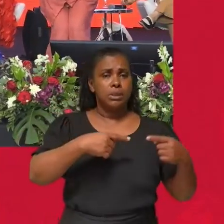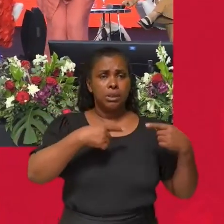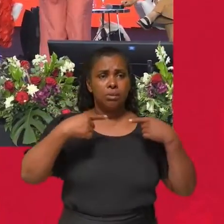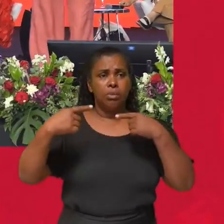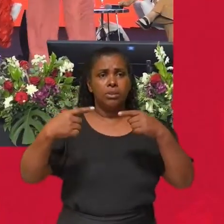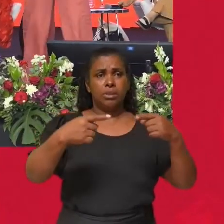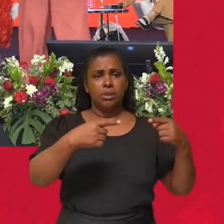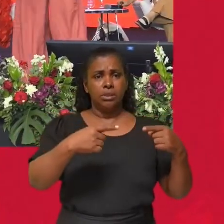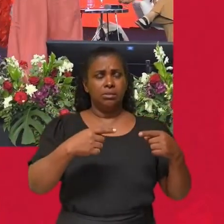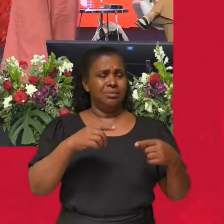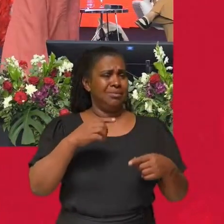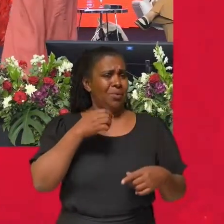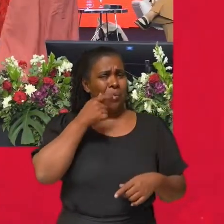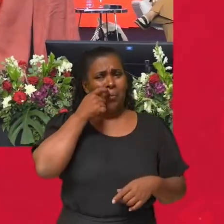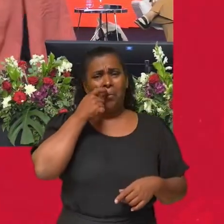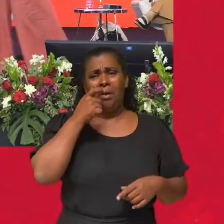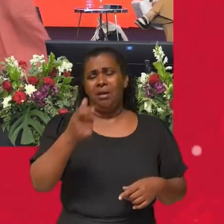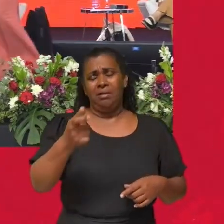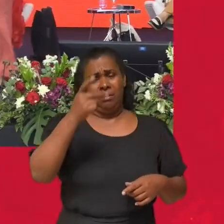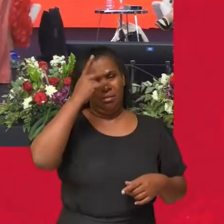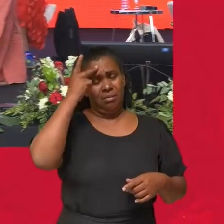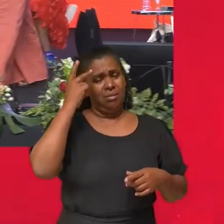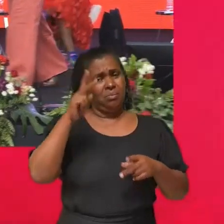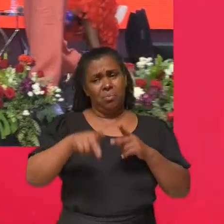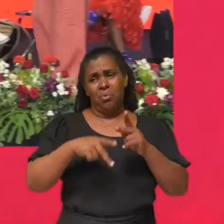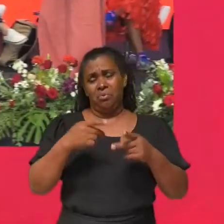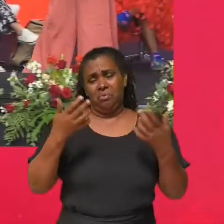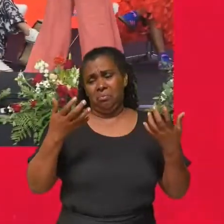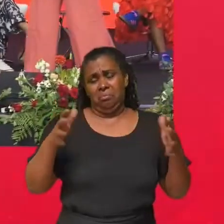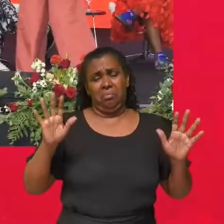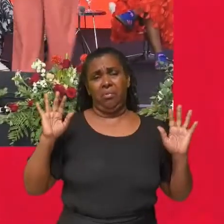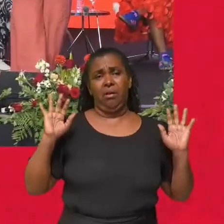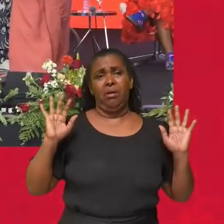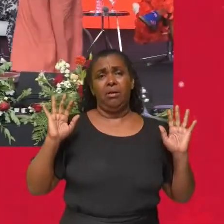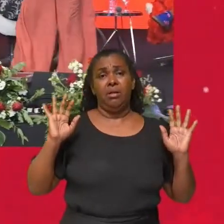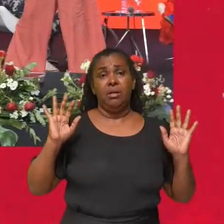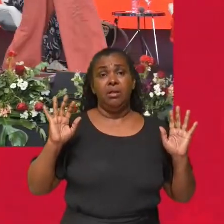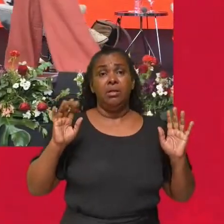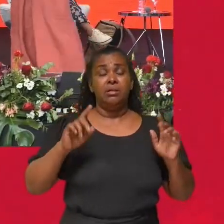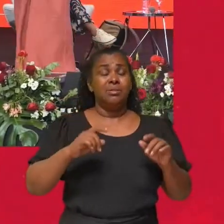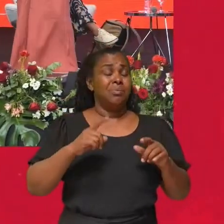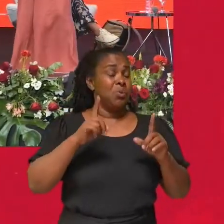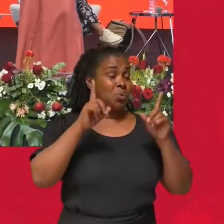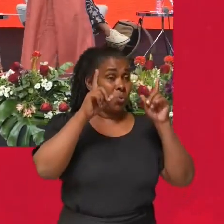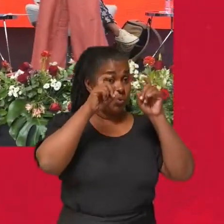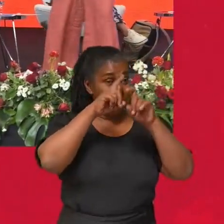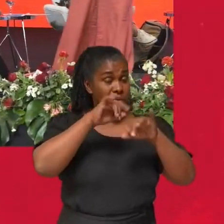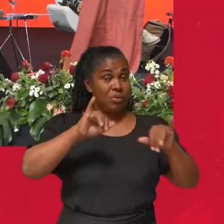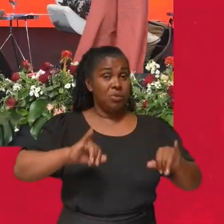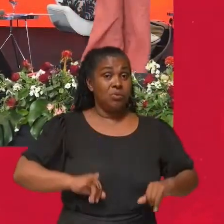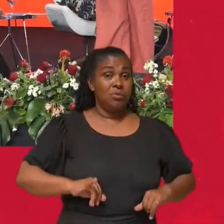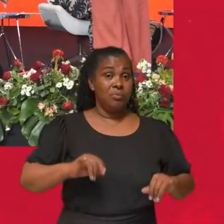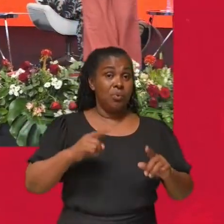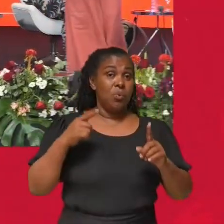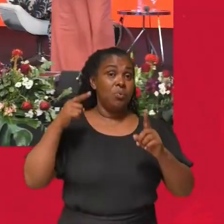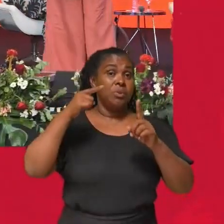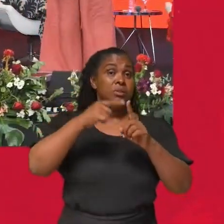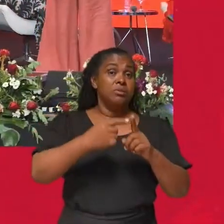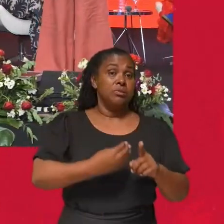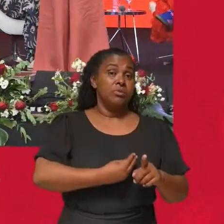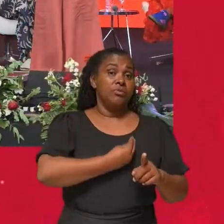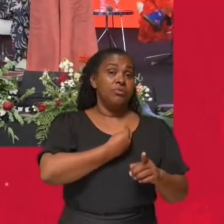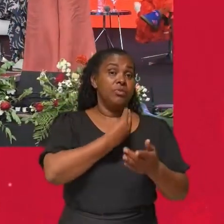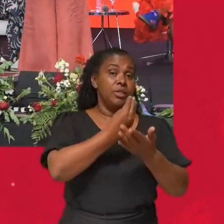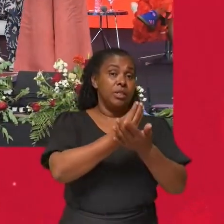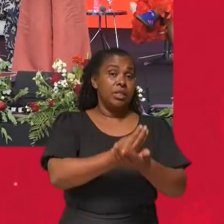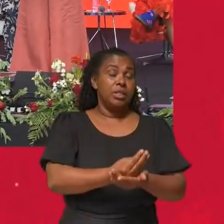para as pessoas. Esse é o meu martírio e essa é a minha missão de vida. Eu que vocês